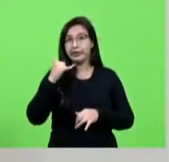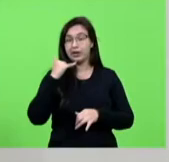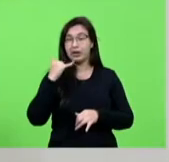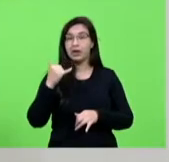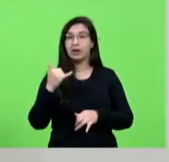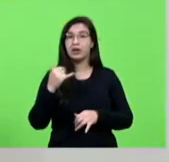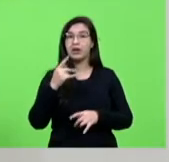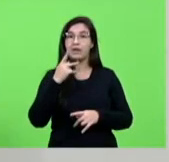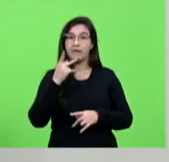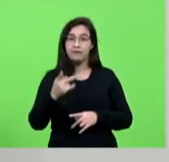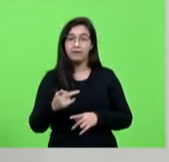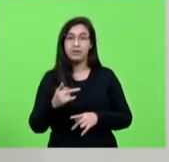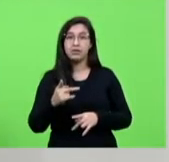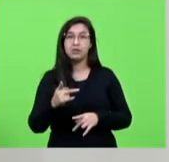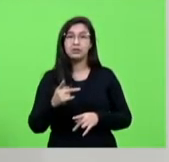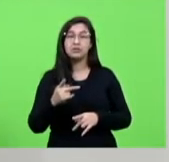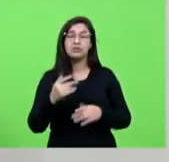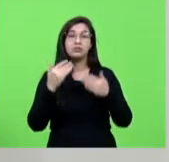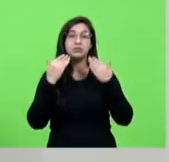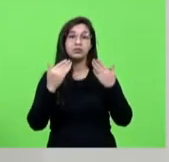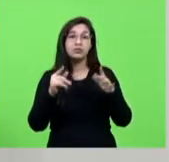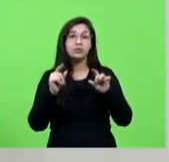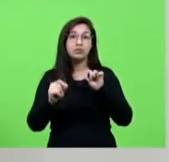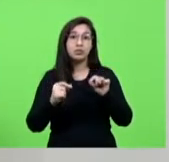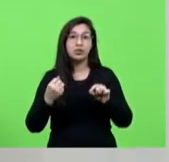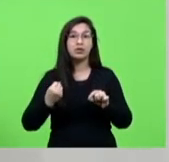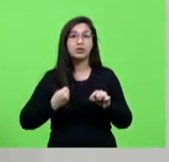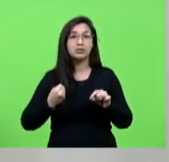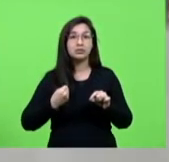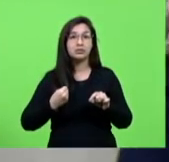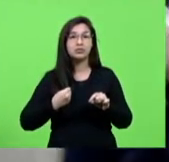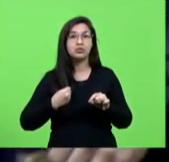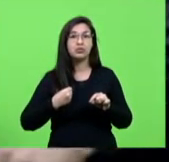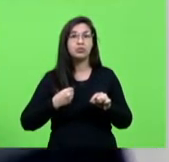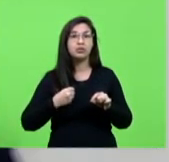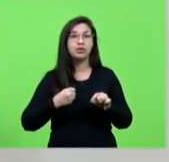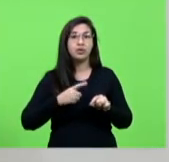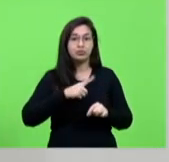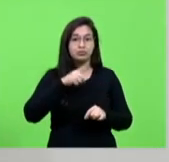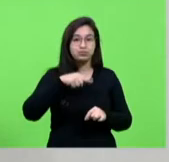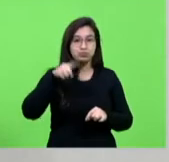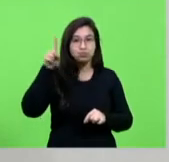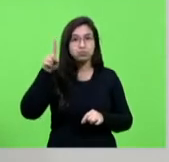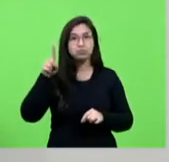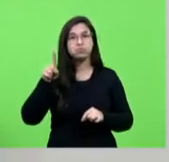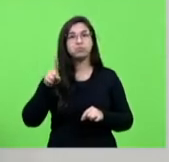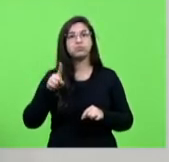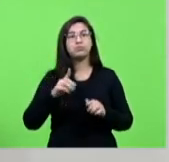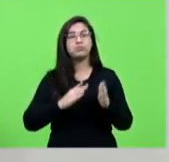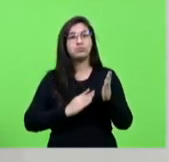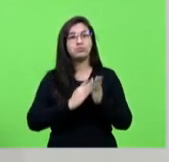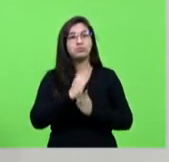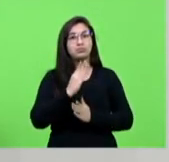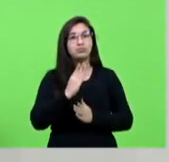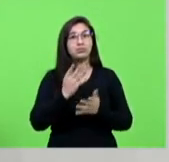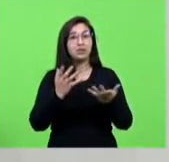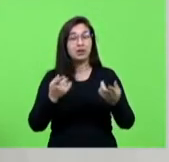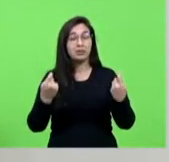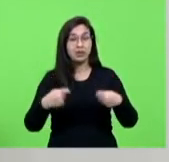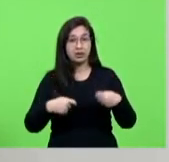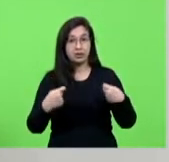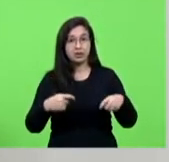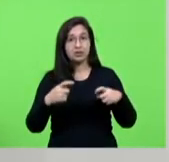e revelando esse crescendo de índice de pessoas contaminadas, necessitando, muitas vezes, de hospitalização.